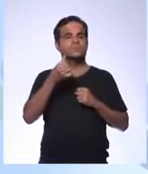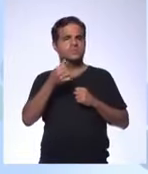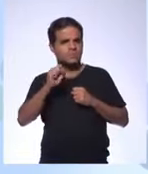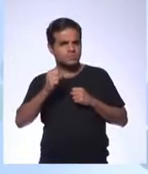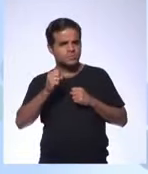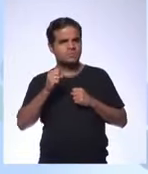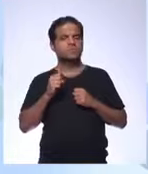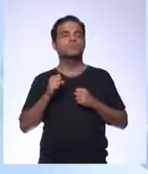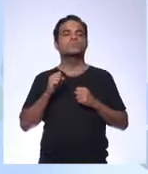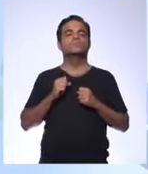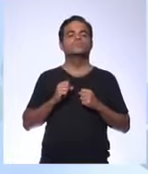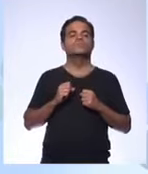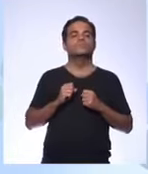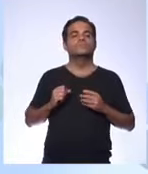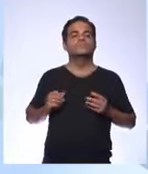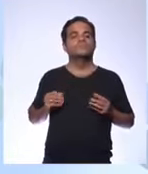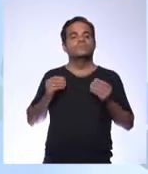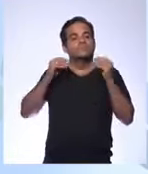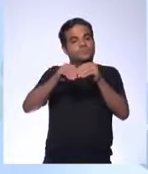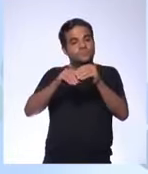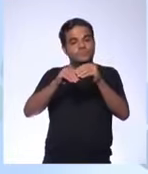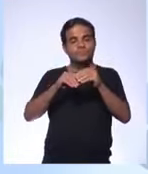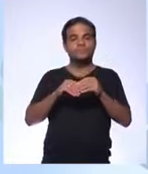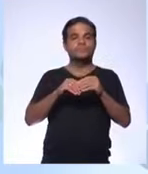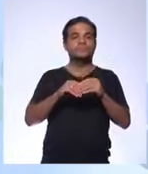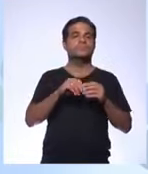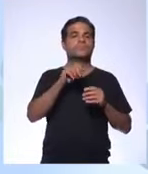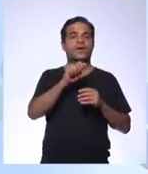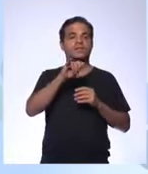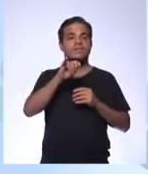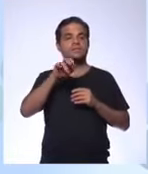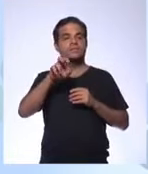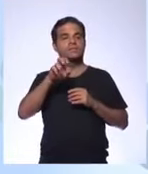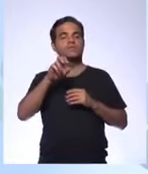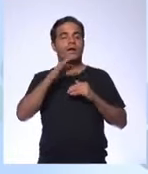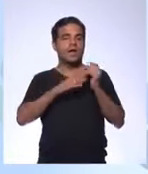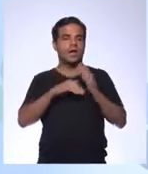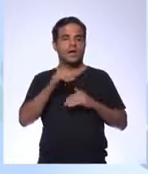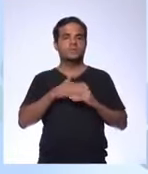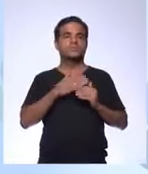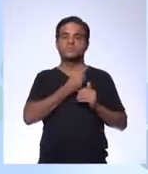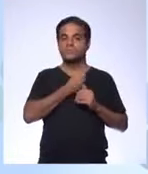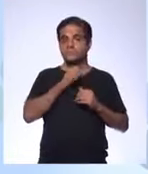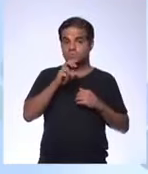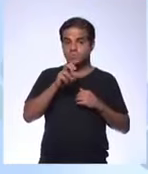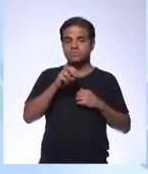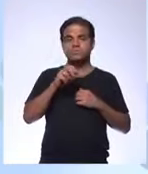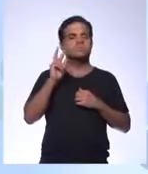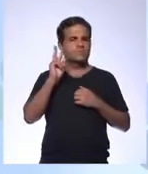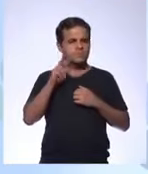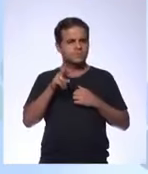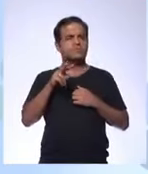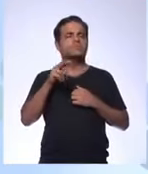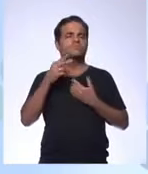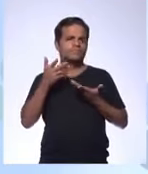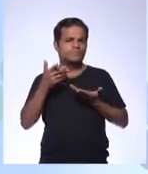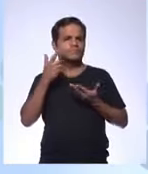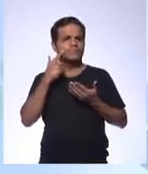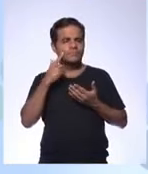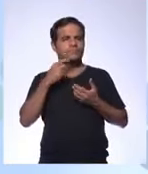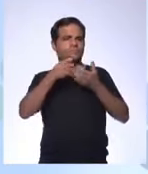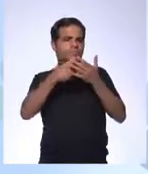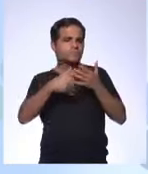1968, com a implementação do AI-5, Ato Institucional número 5, que vocês puderam ouvir ali no